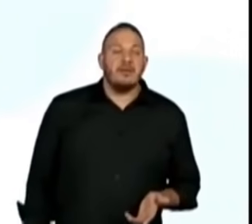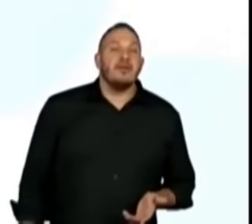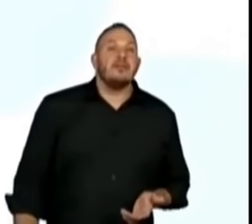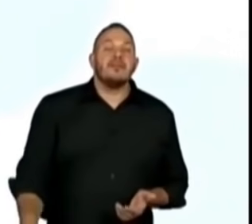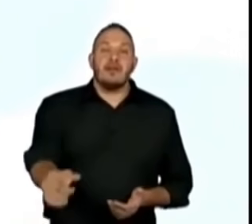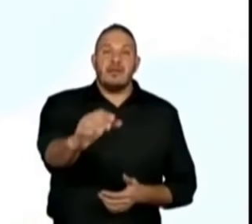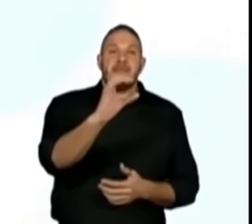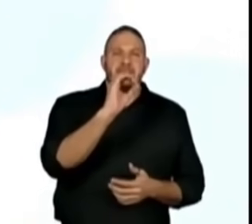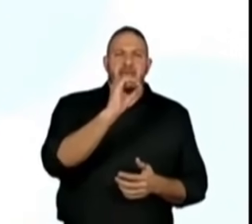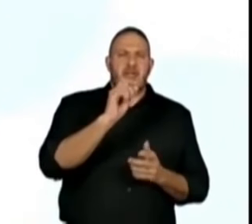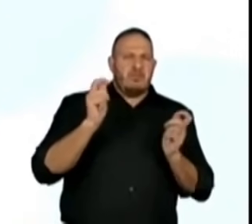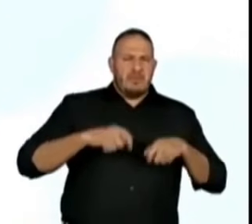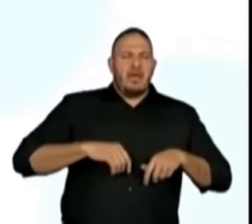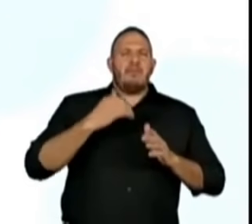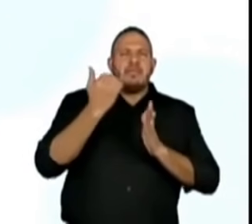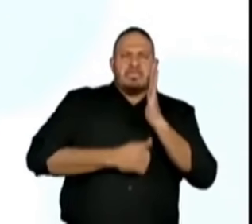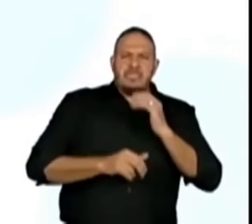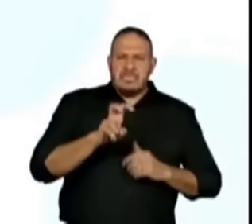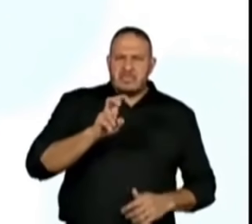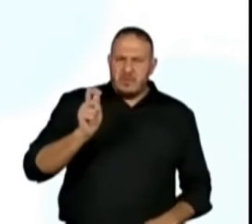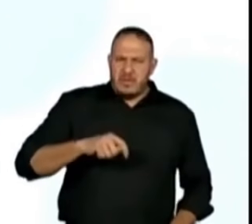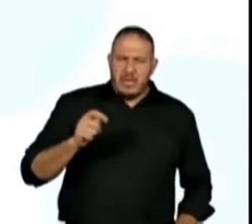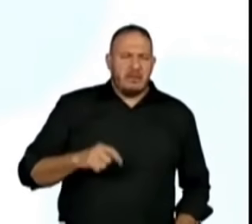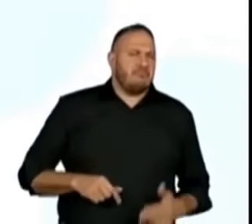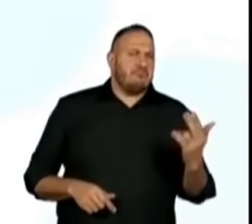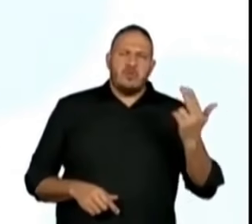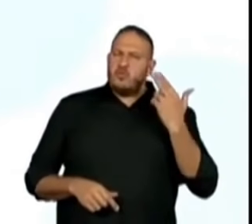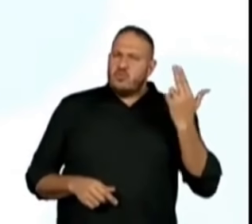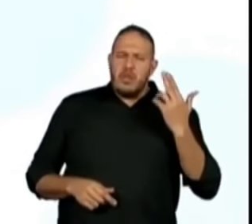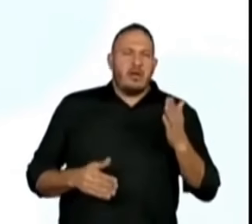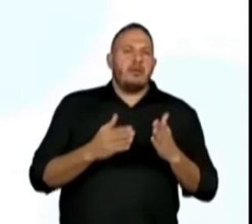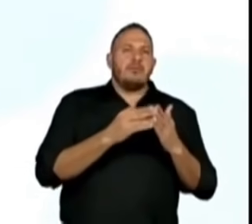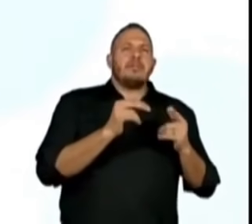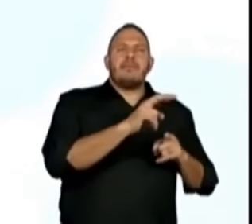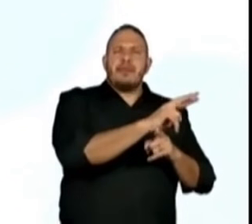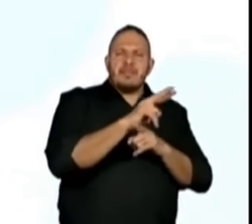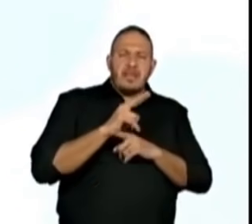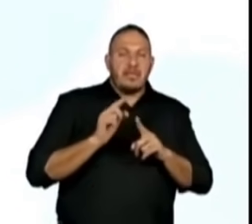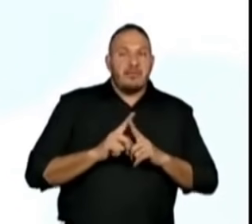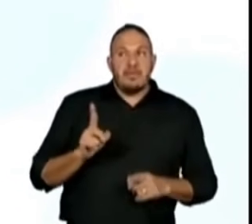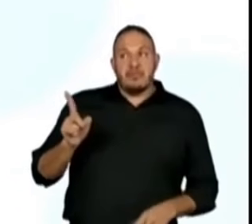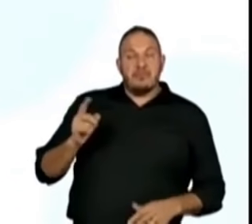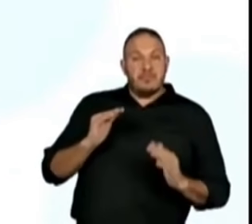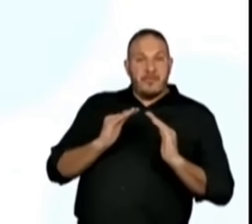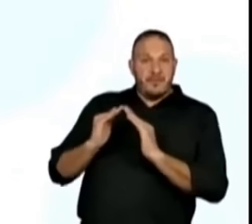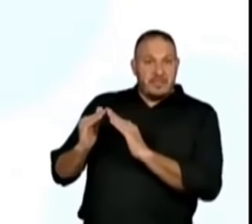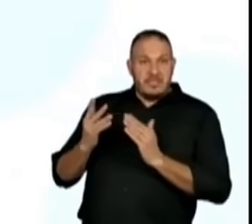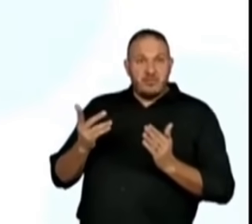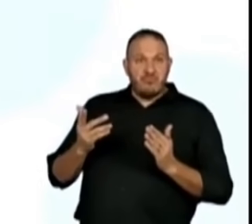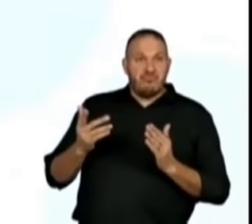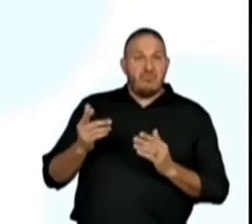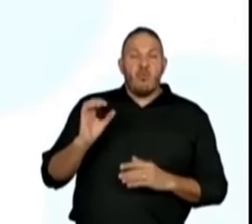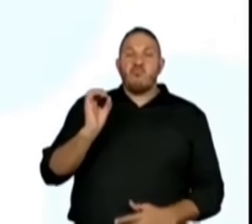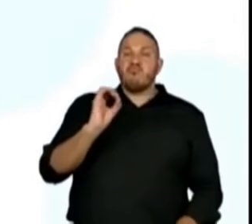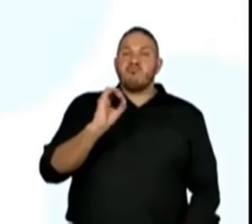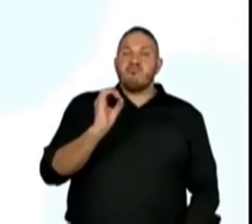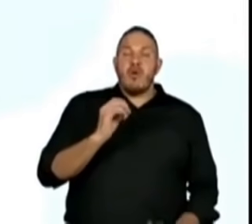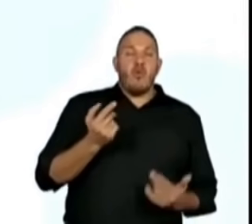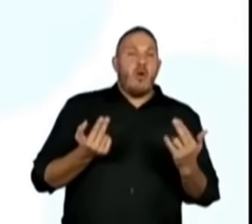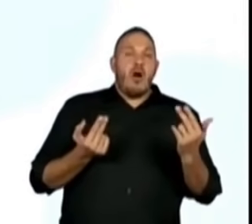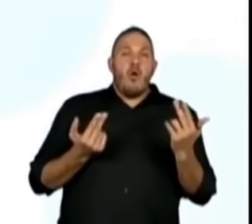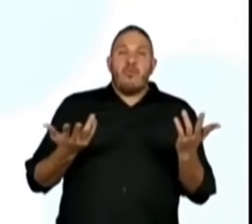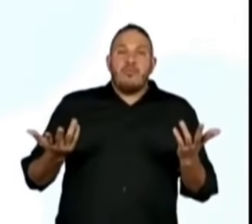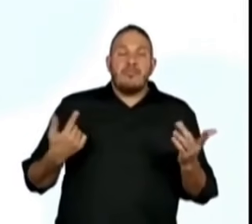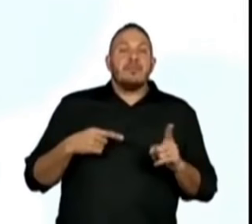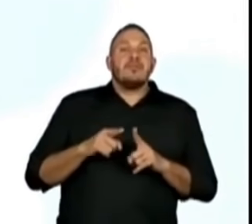E zero, dá para tirar cinco? Não dá. Eu vou ter que pegar emprestado. Só que o meu vizinho do lado também está vazio, ele não tem